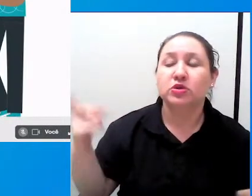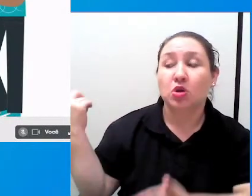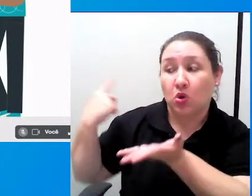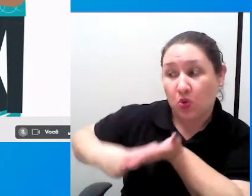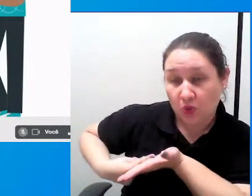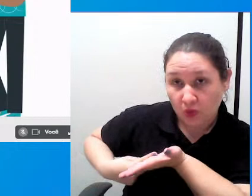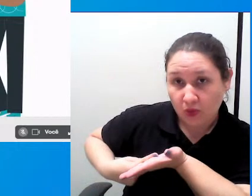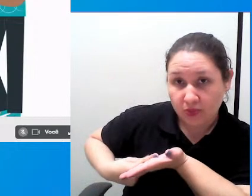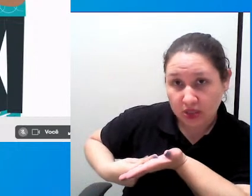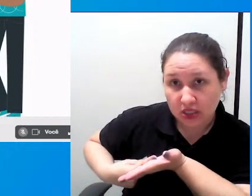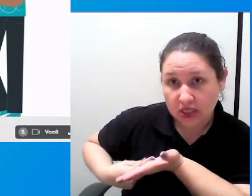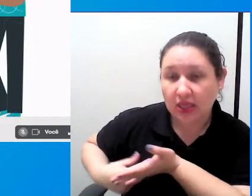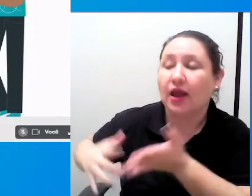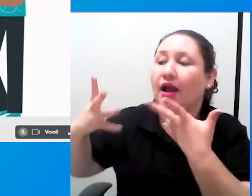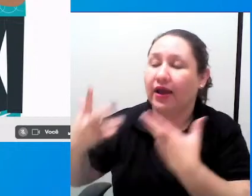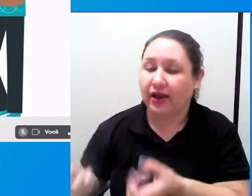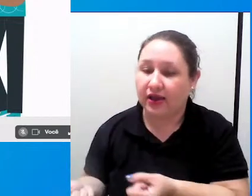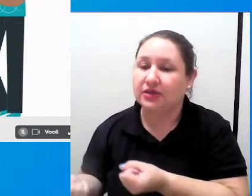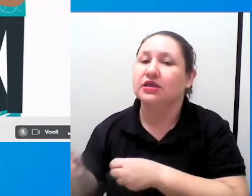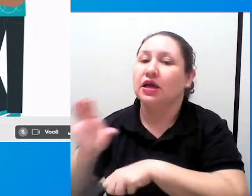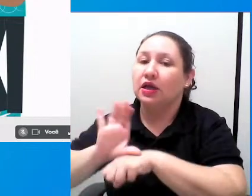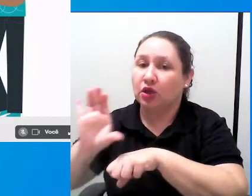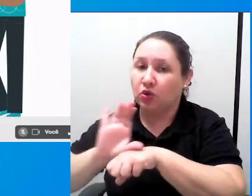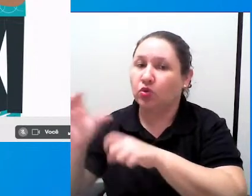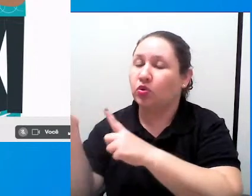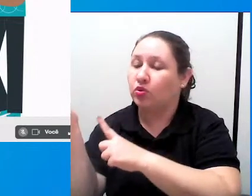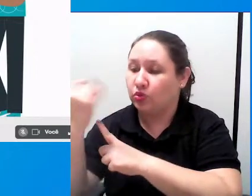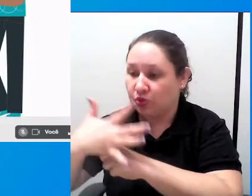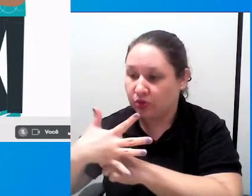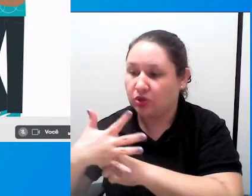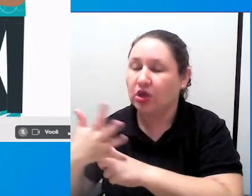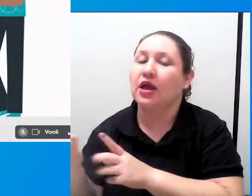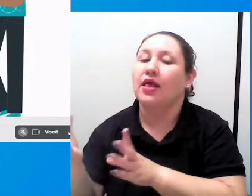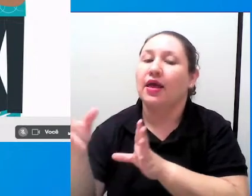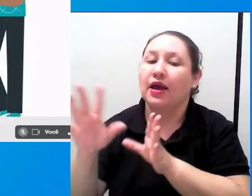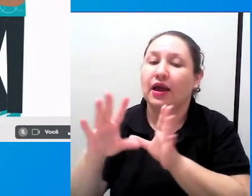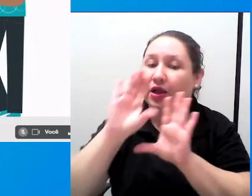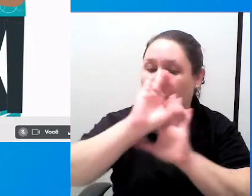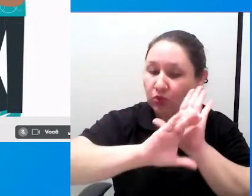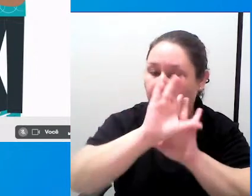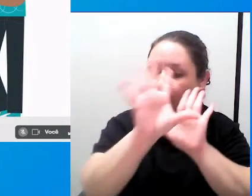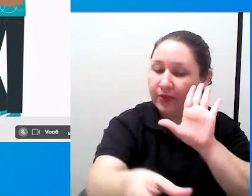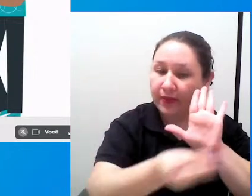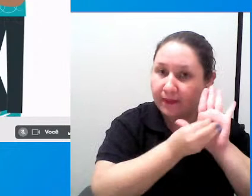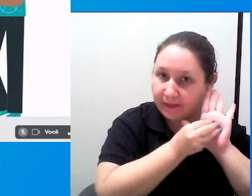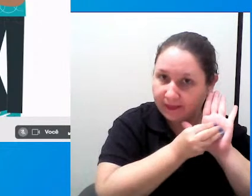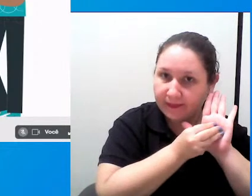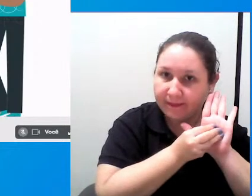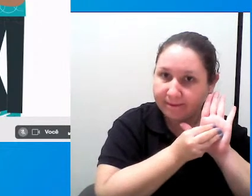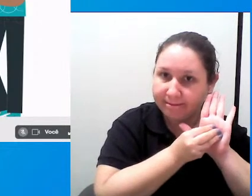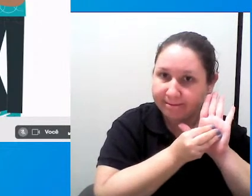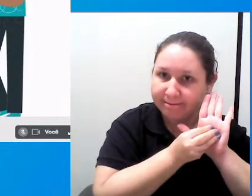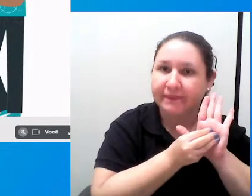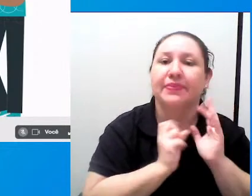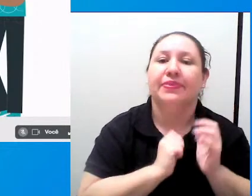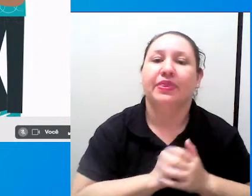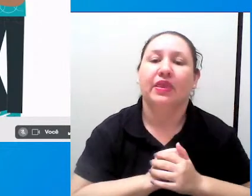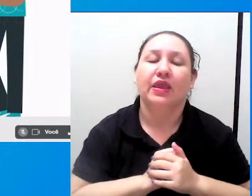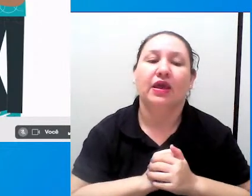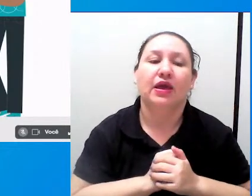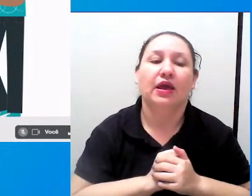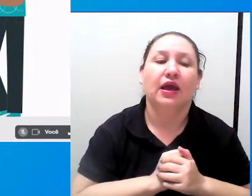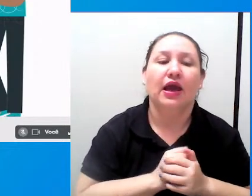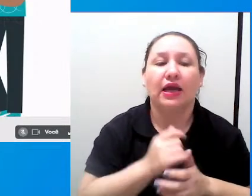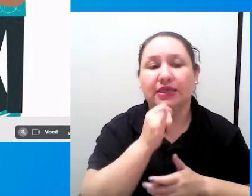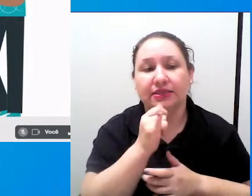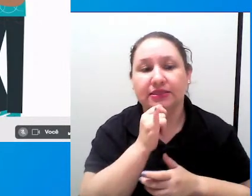nossa distribuição da nossa carga horária, então ela entra na carga horária, e aí eu, vamos